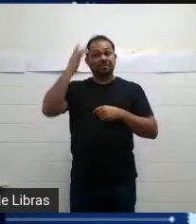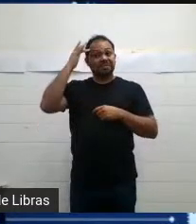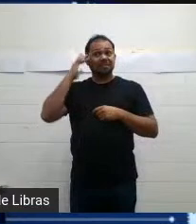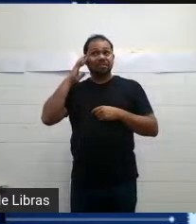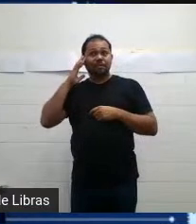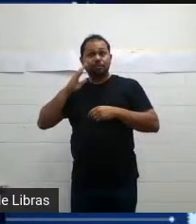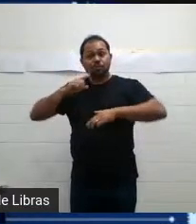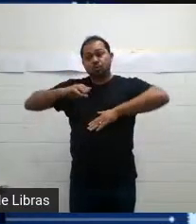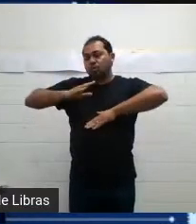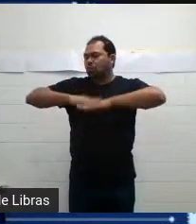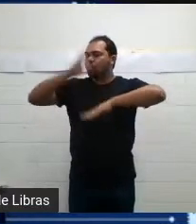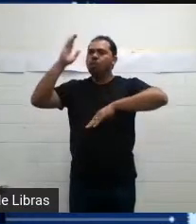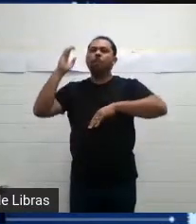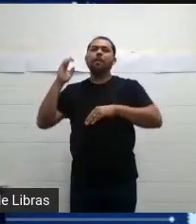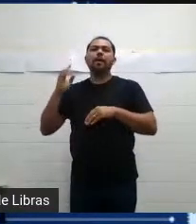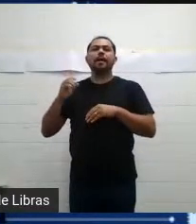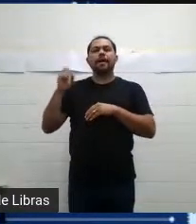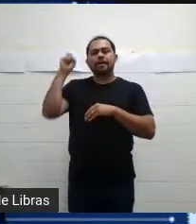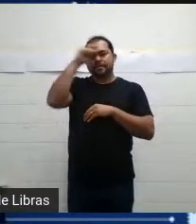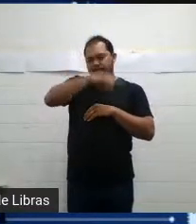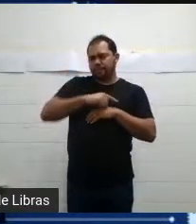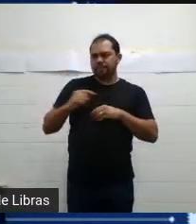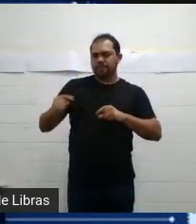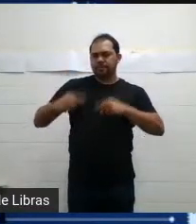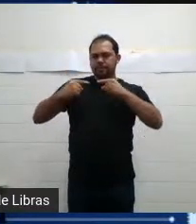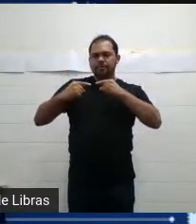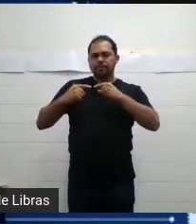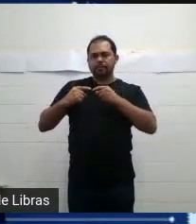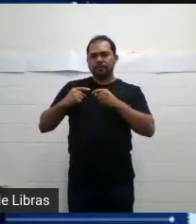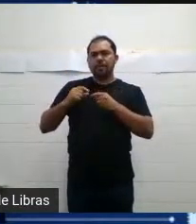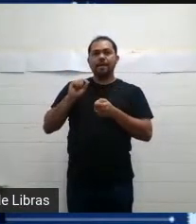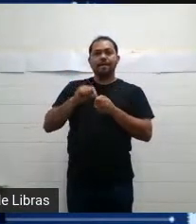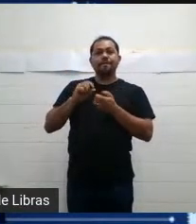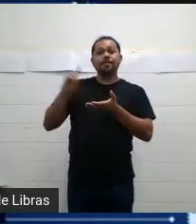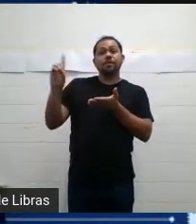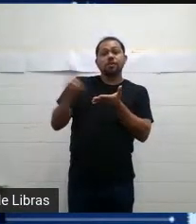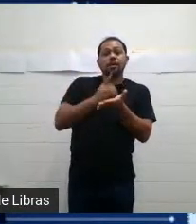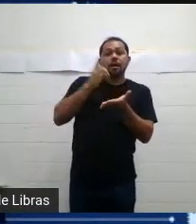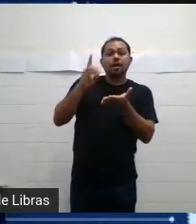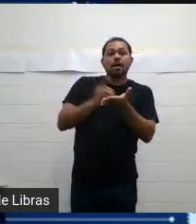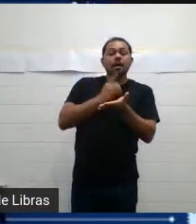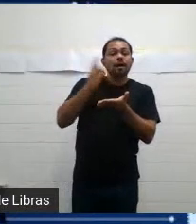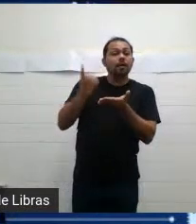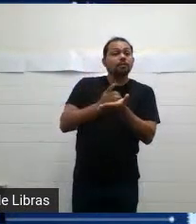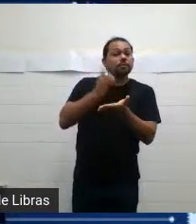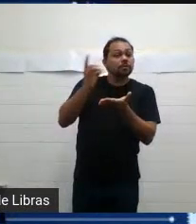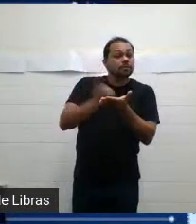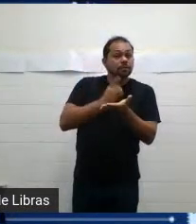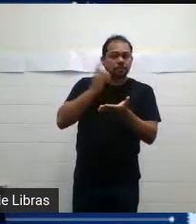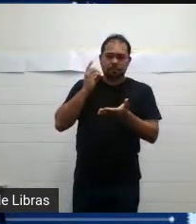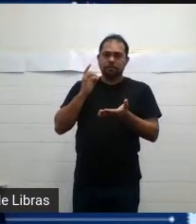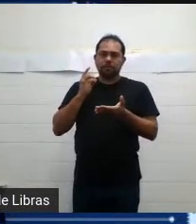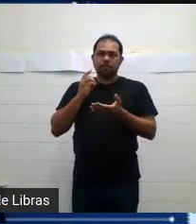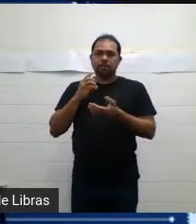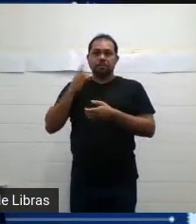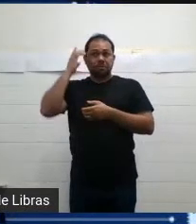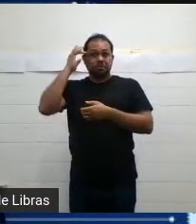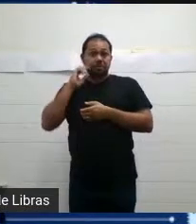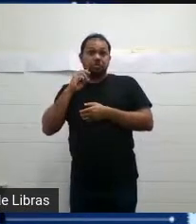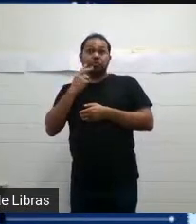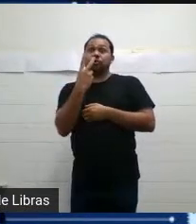desafios construir uma dissertação. Na verdade, foram dois trabalhos dentro de